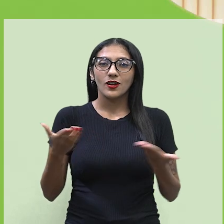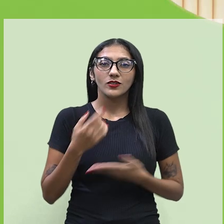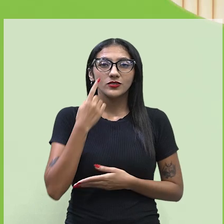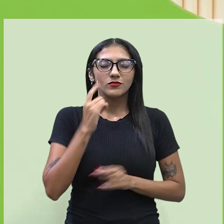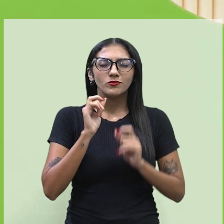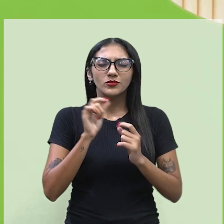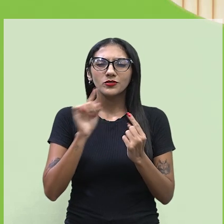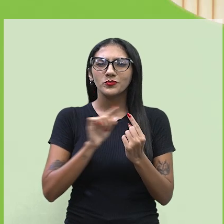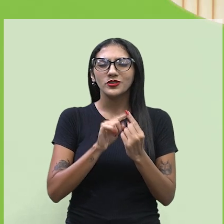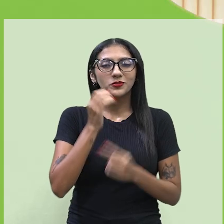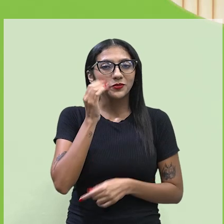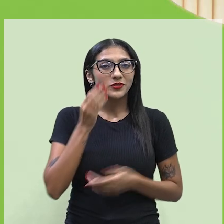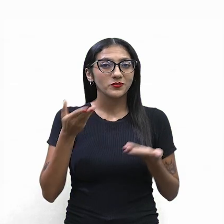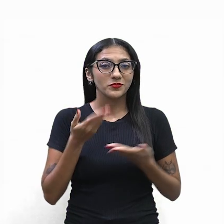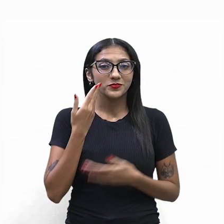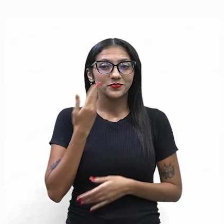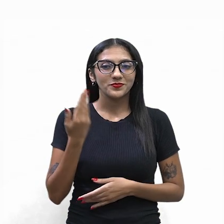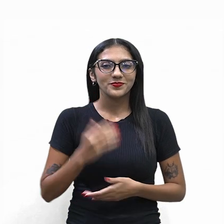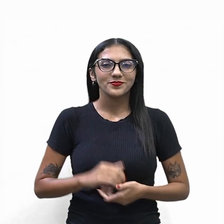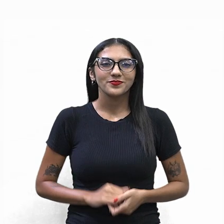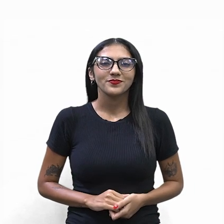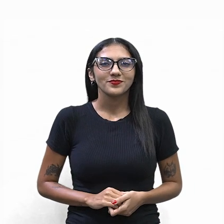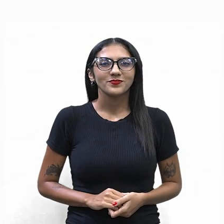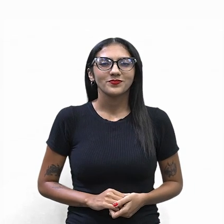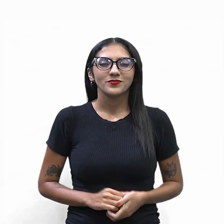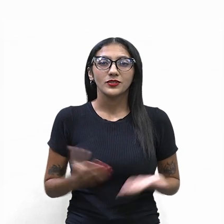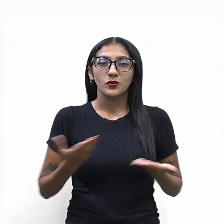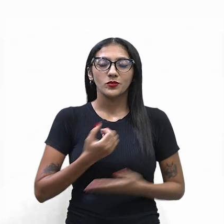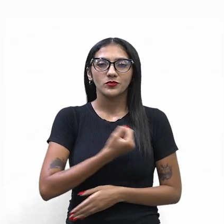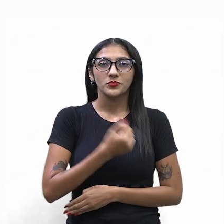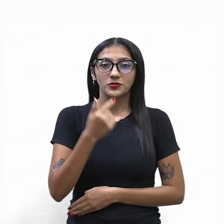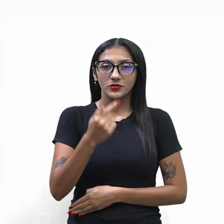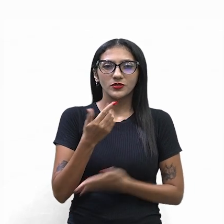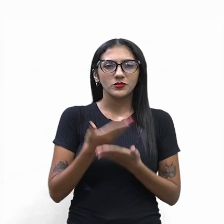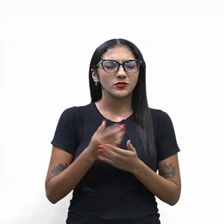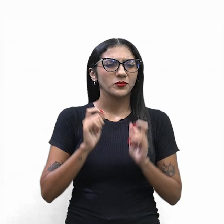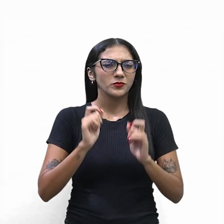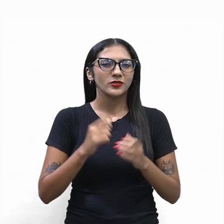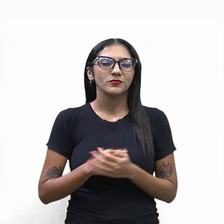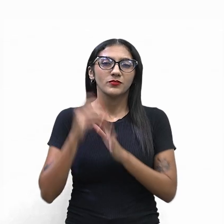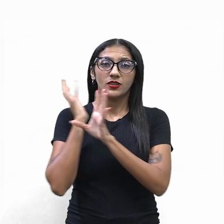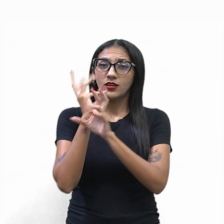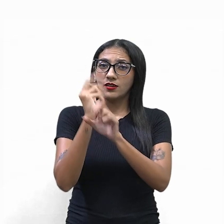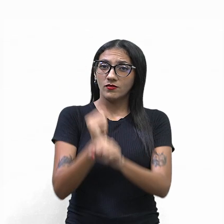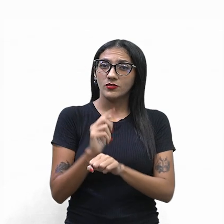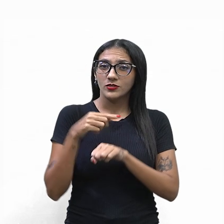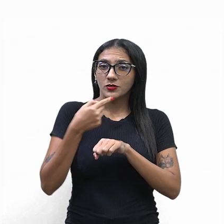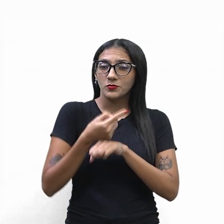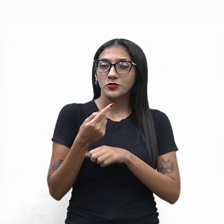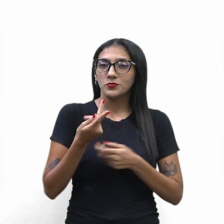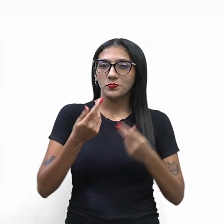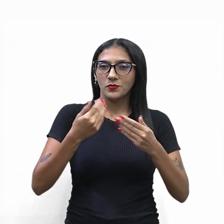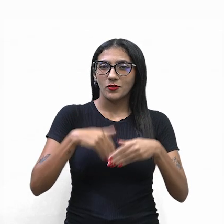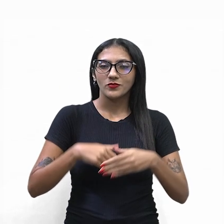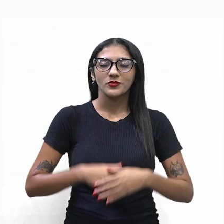o objeto de conhecimento da nossa aula. Na aula de número 7 teremos revisão e avaliação.